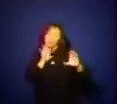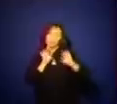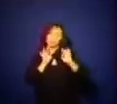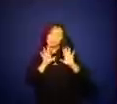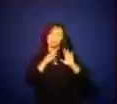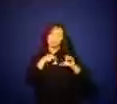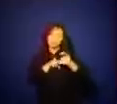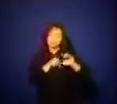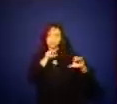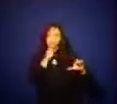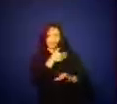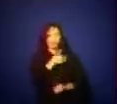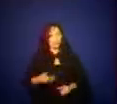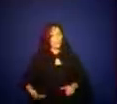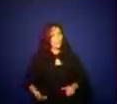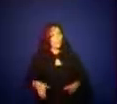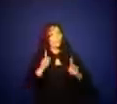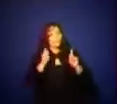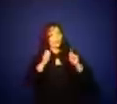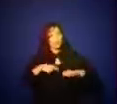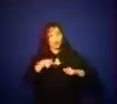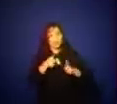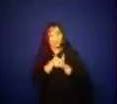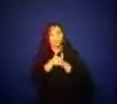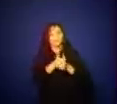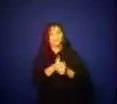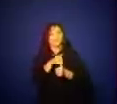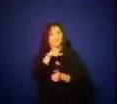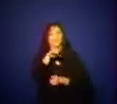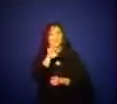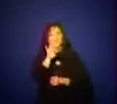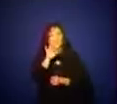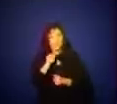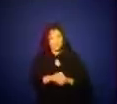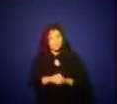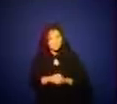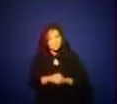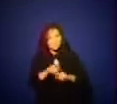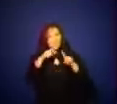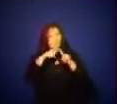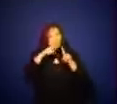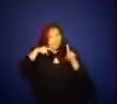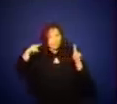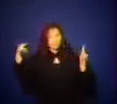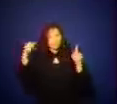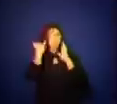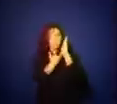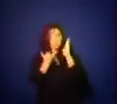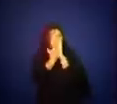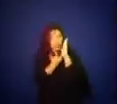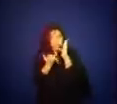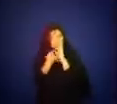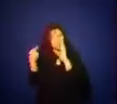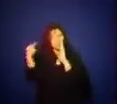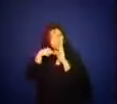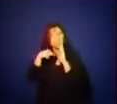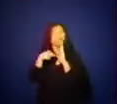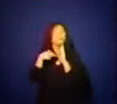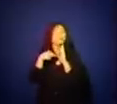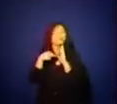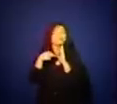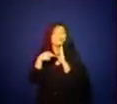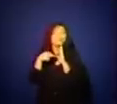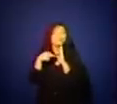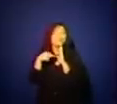instrumentos para seguir a meta a meta de inflação ela ela é